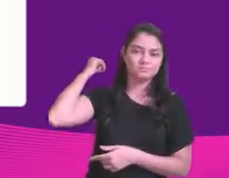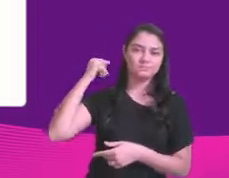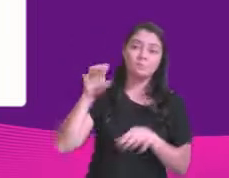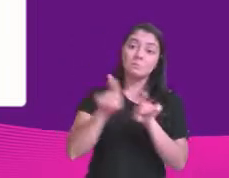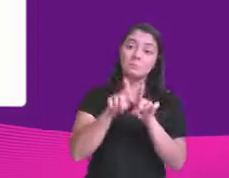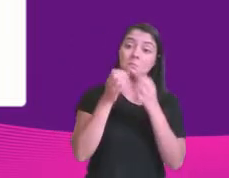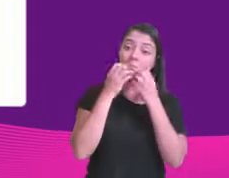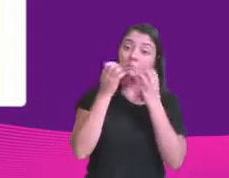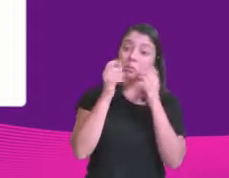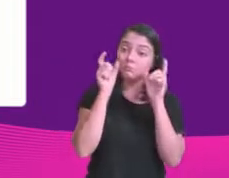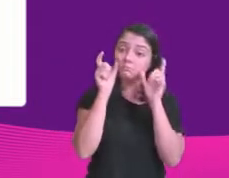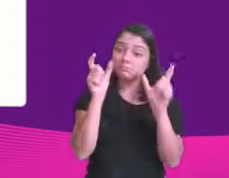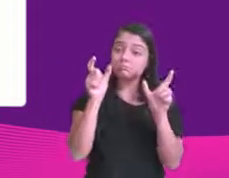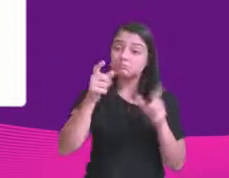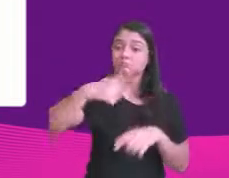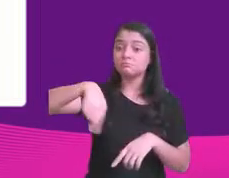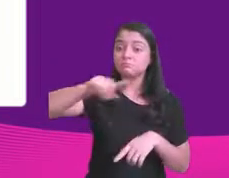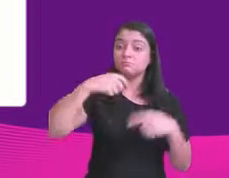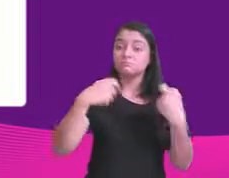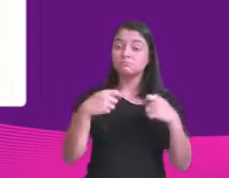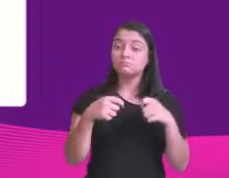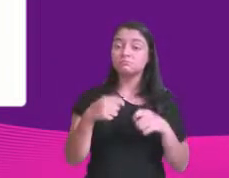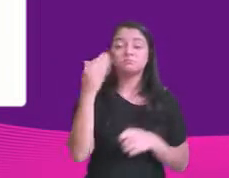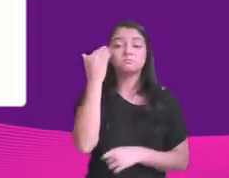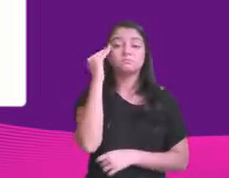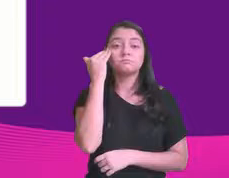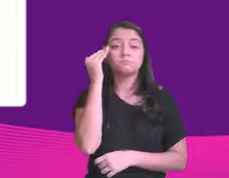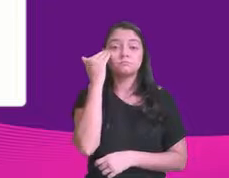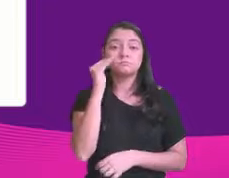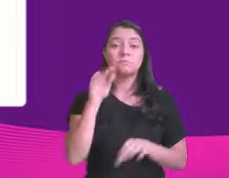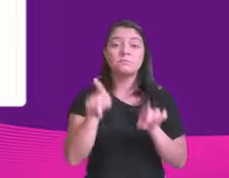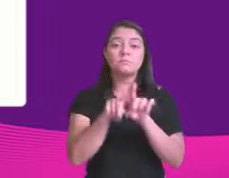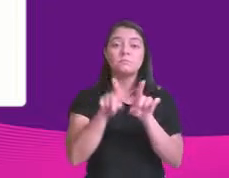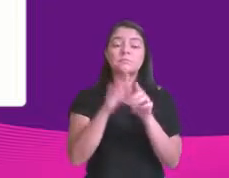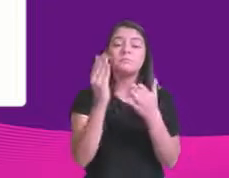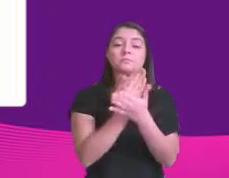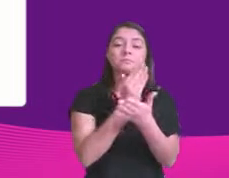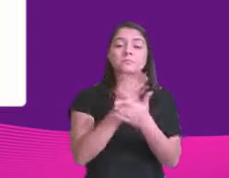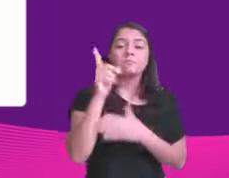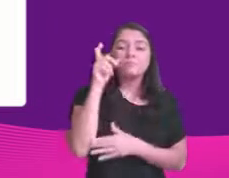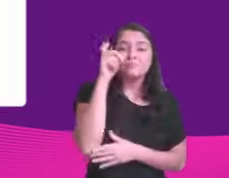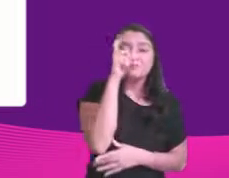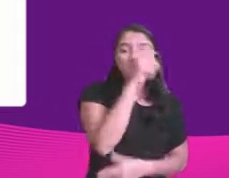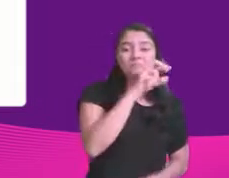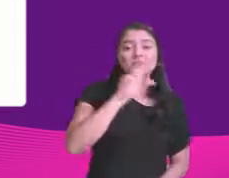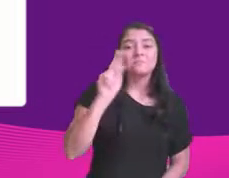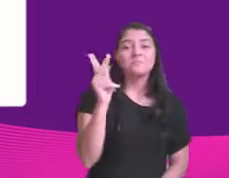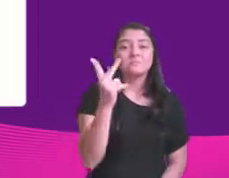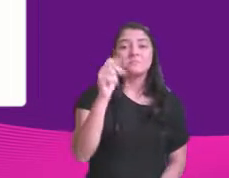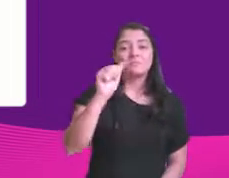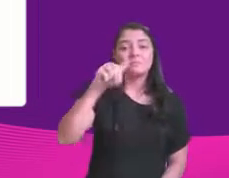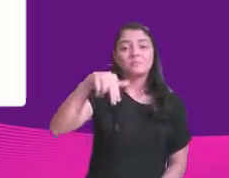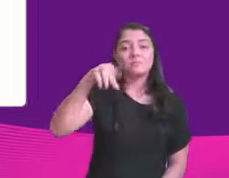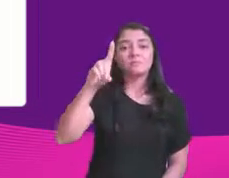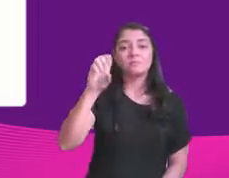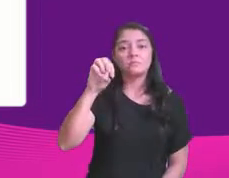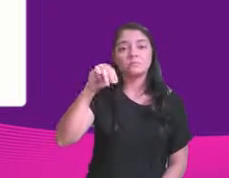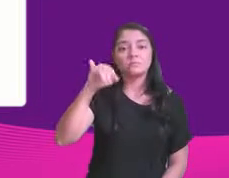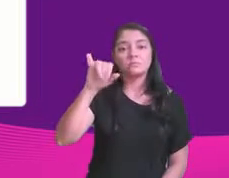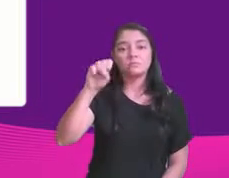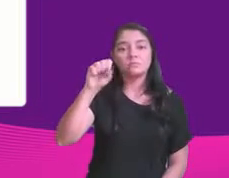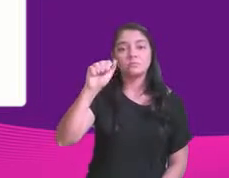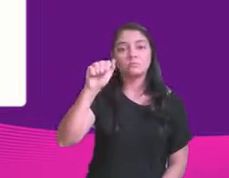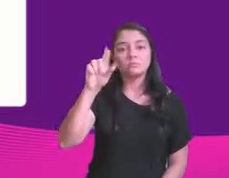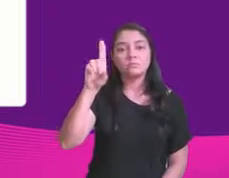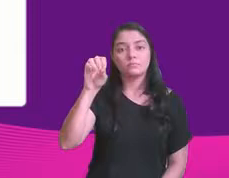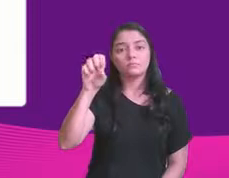maior análise retrospectiva. Difícil a gente ter trabalhos randomizados de apêndice. No PROD entrou em torno, acho que se não me engano, de 10%